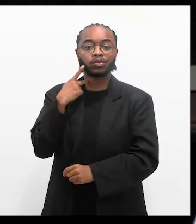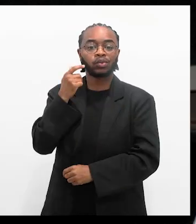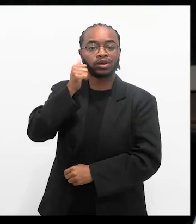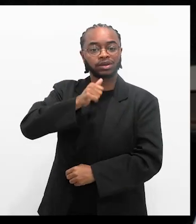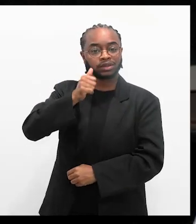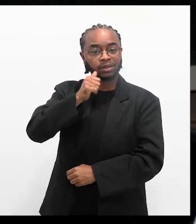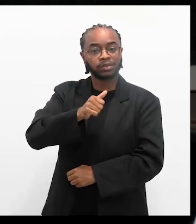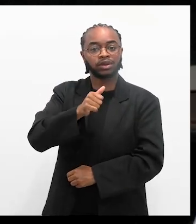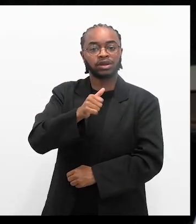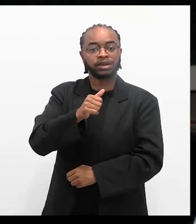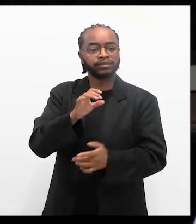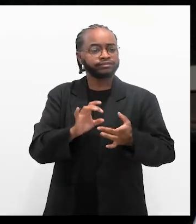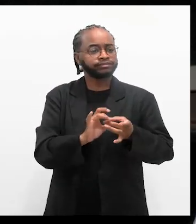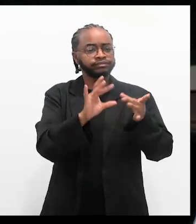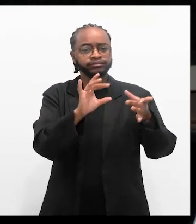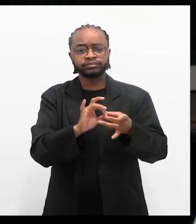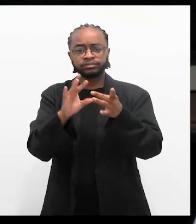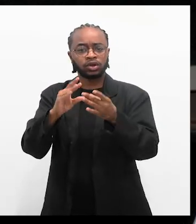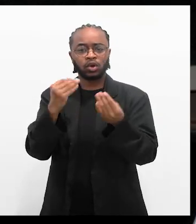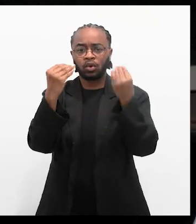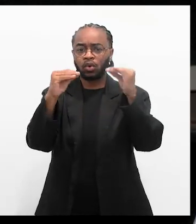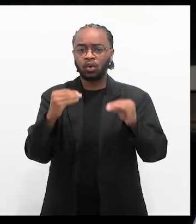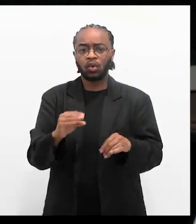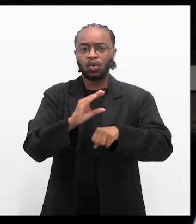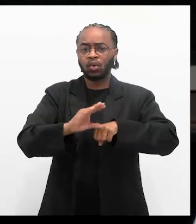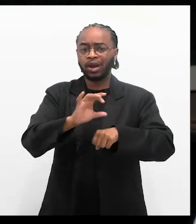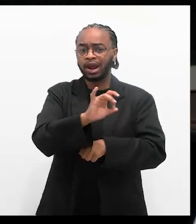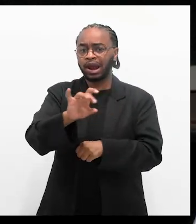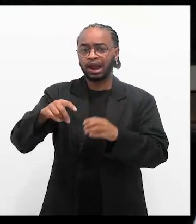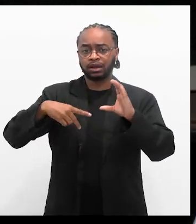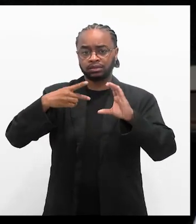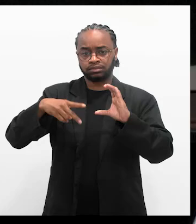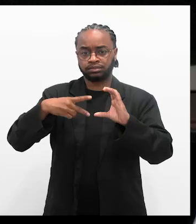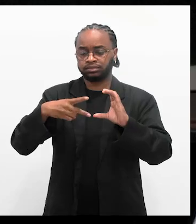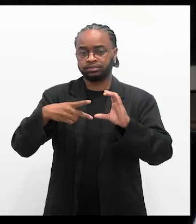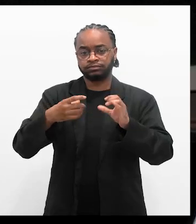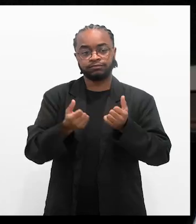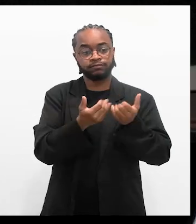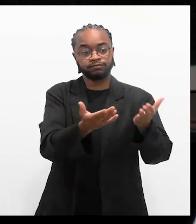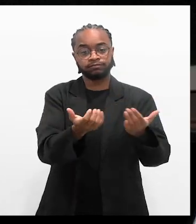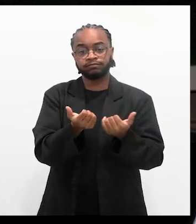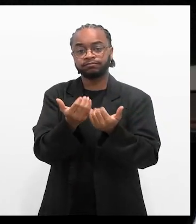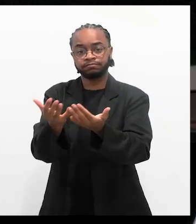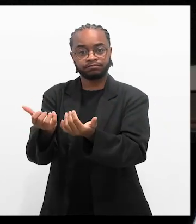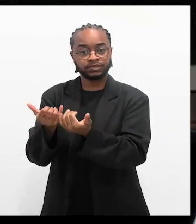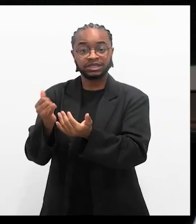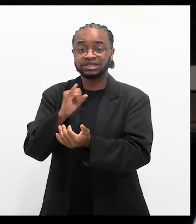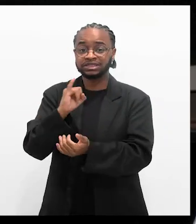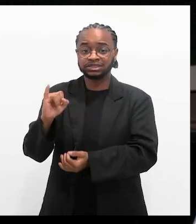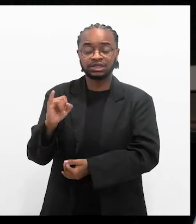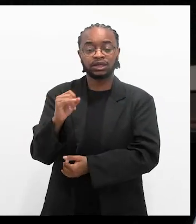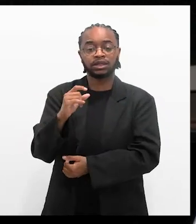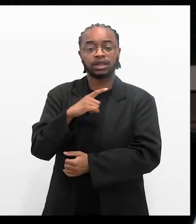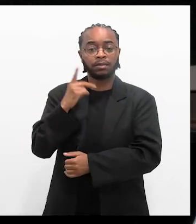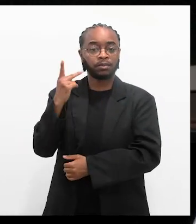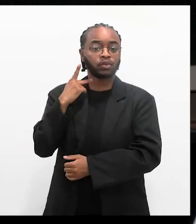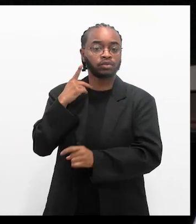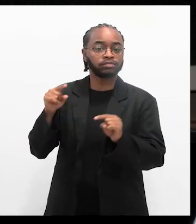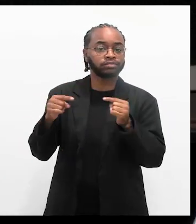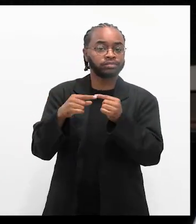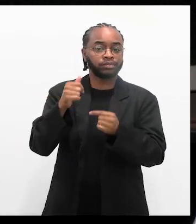que a Procuradoria da Mulher, ela deixa todos esses cursos em cada Câmara Municipal, que ela encontra